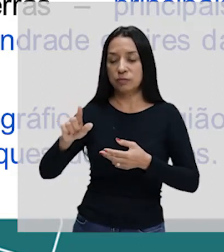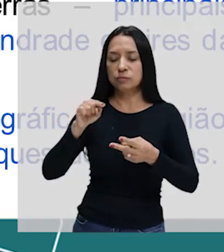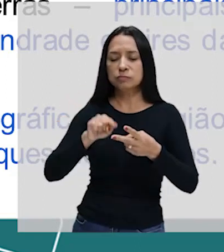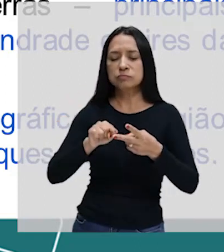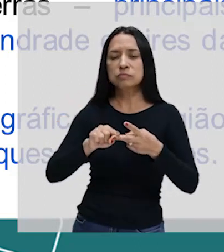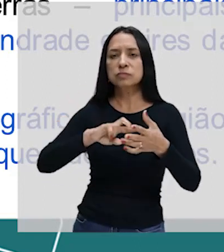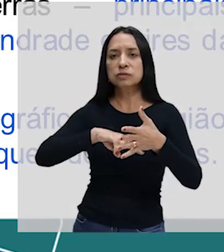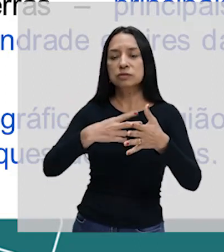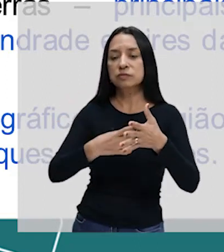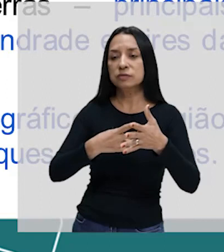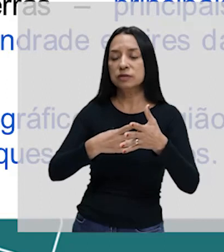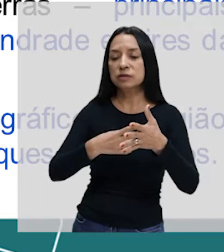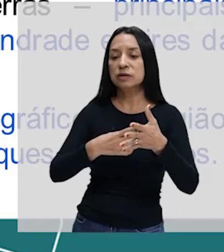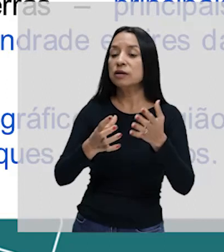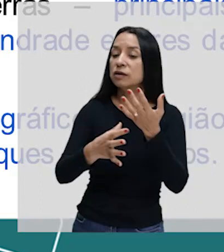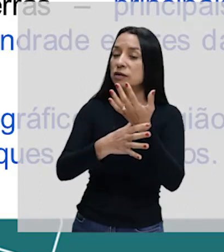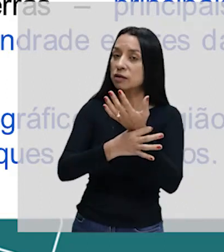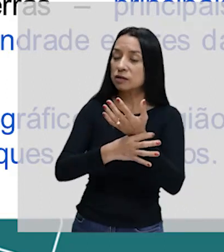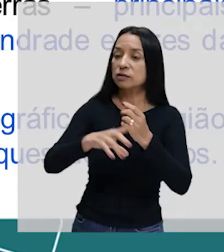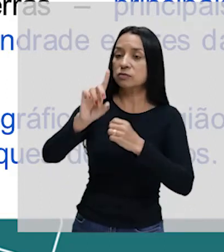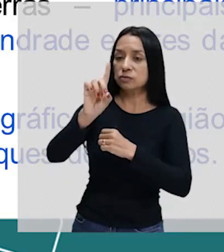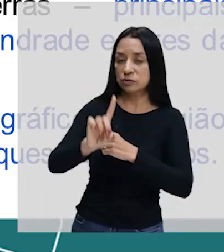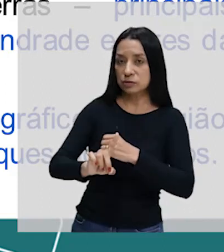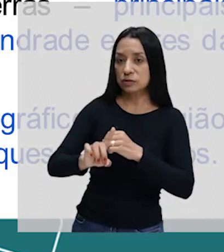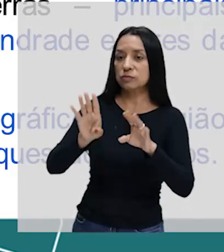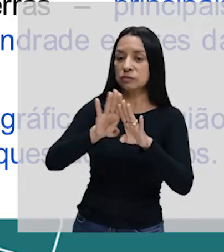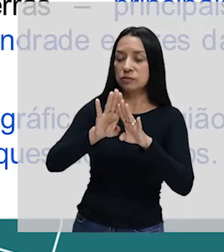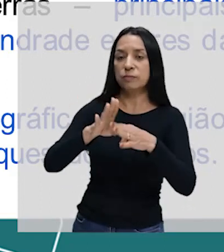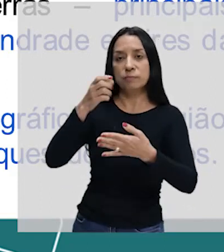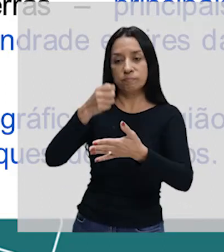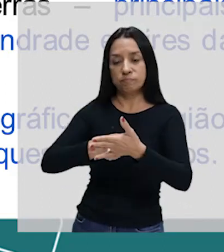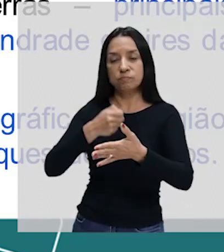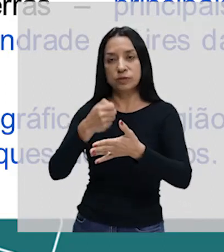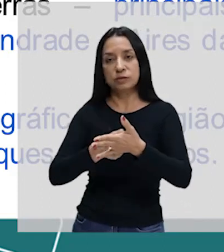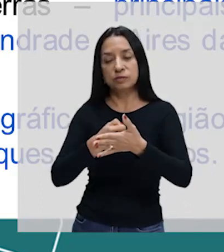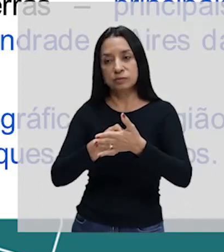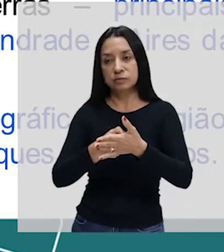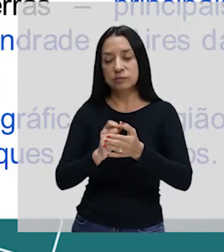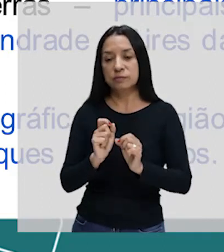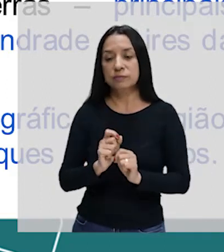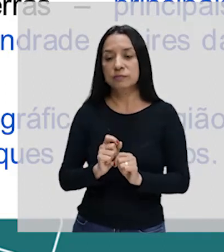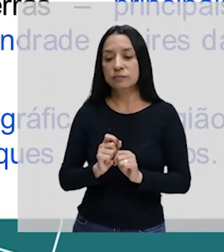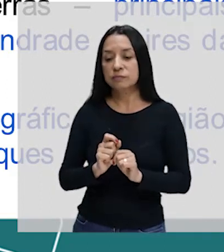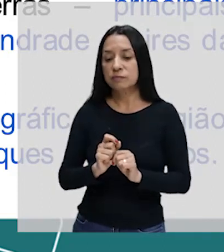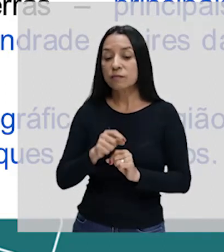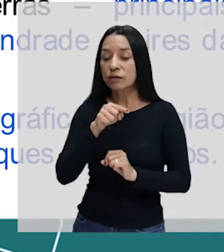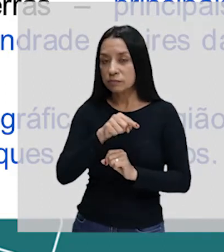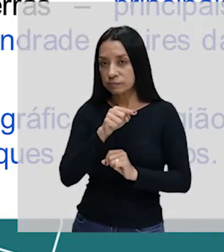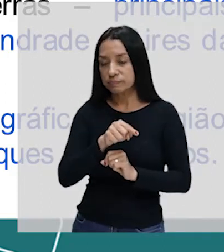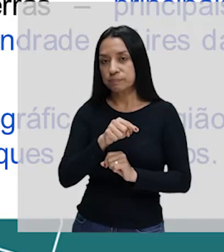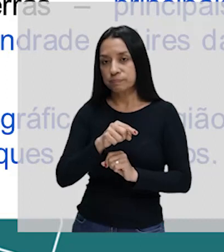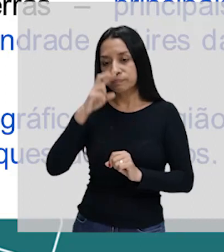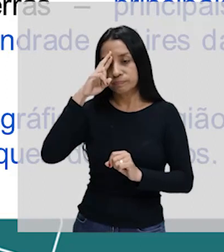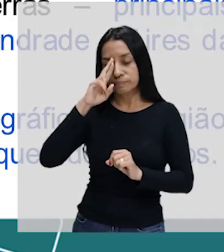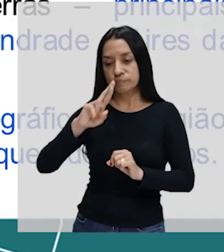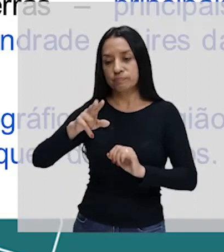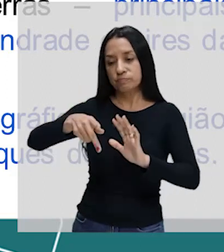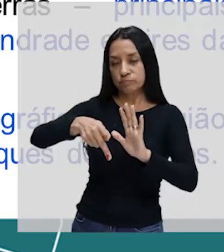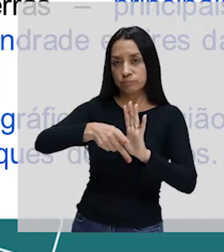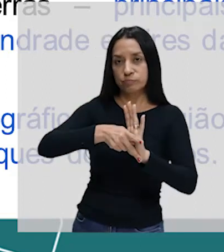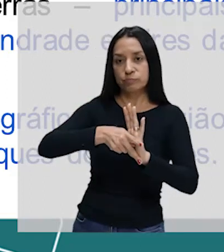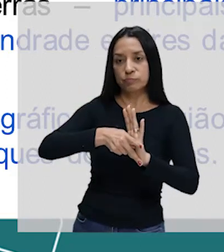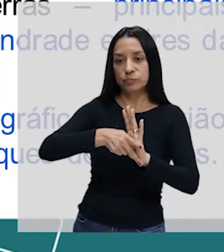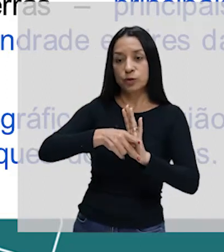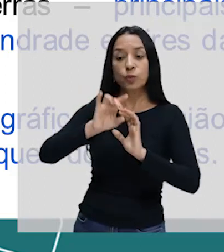direitos e também as obrigações ou os deveres desses donatários, não só